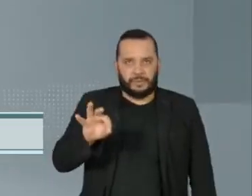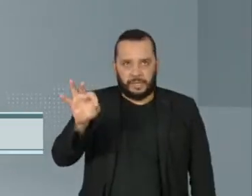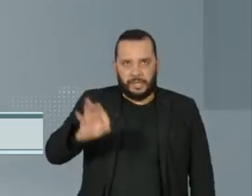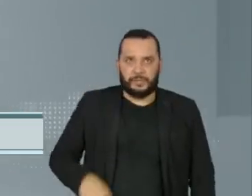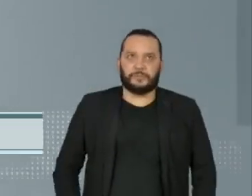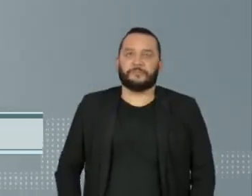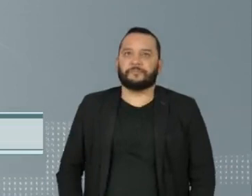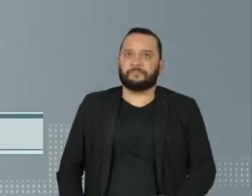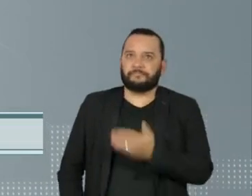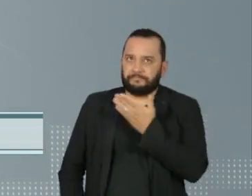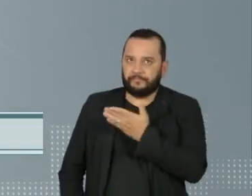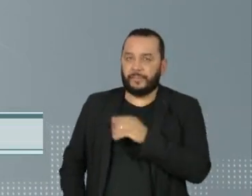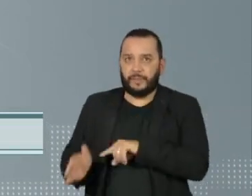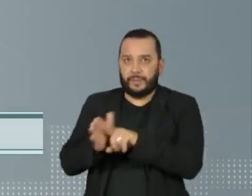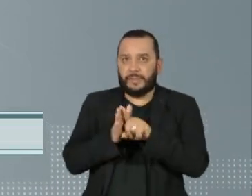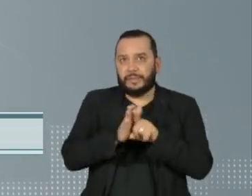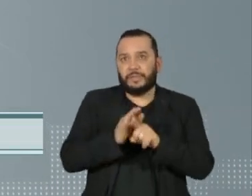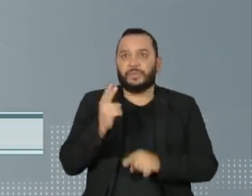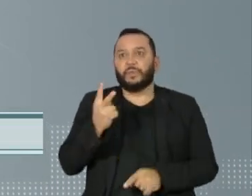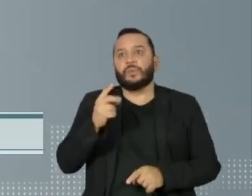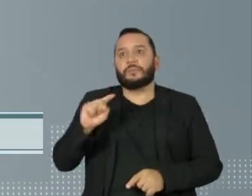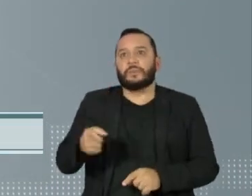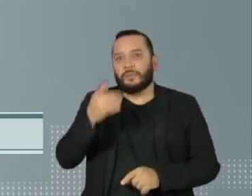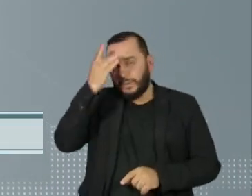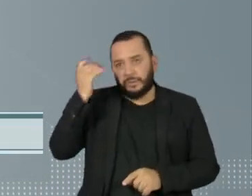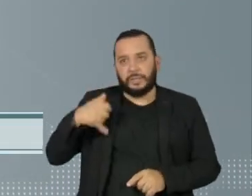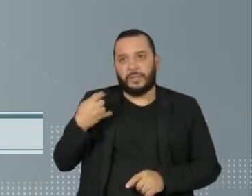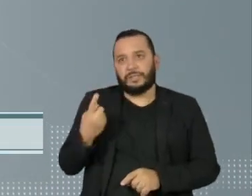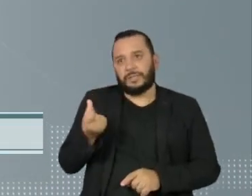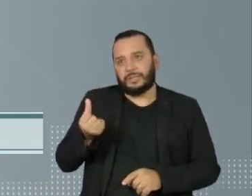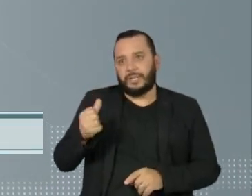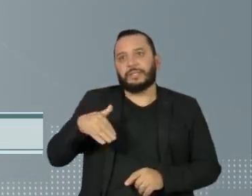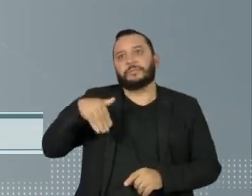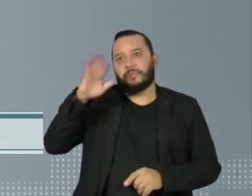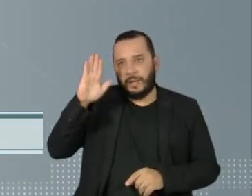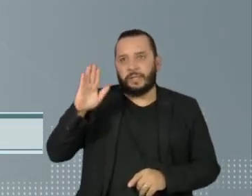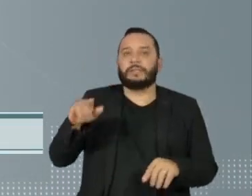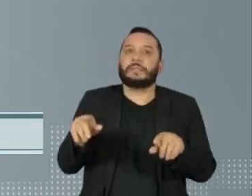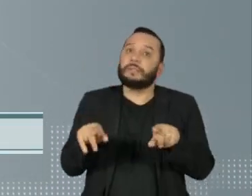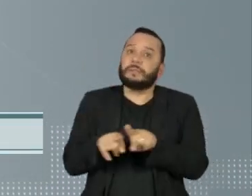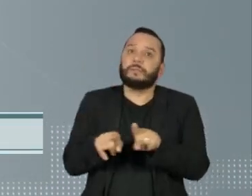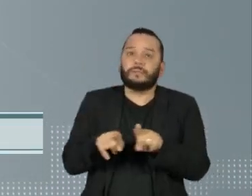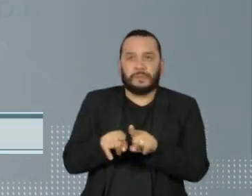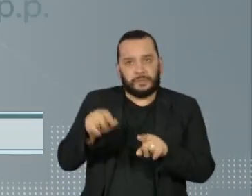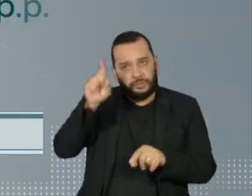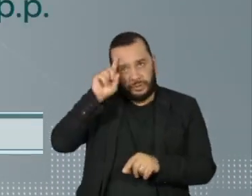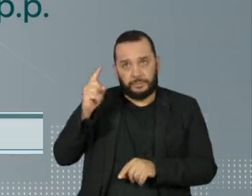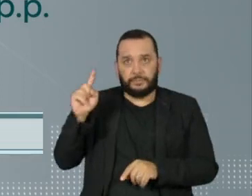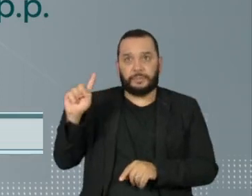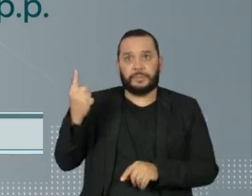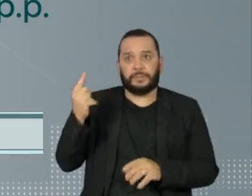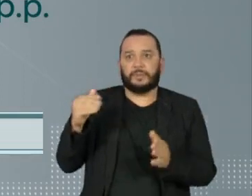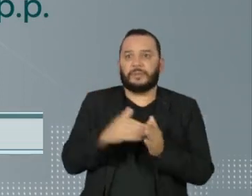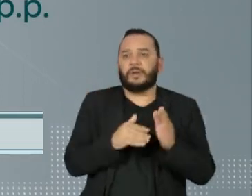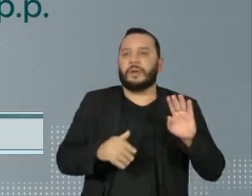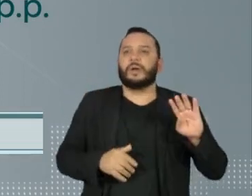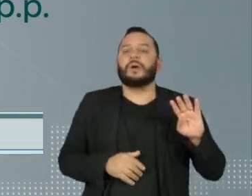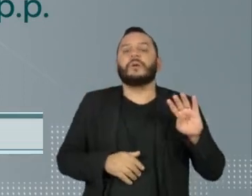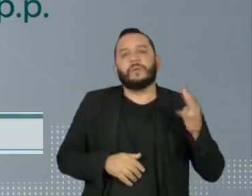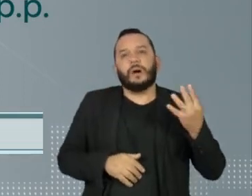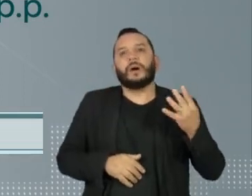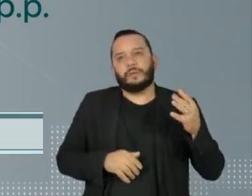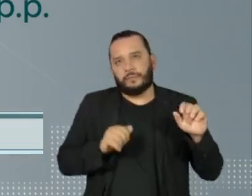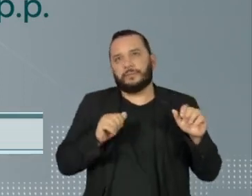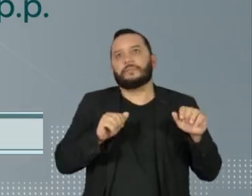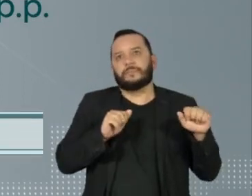a Quest ouviu dois mil eleitores de 16 anos ou mais de forma presencial os dias primeiro e Quatro de Setembro a